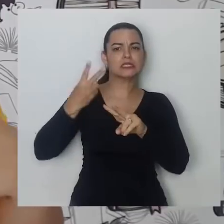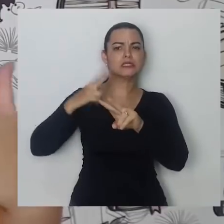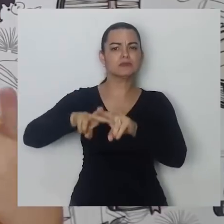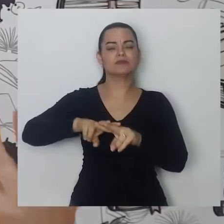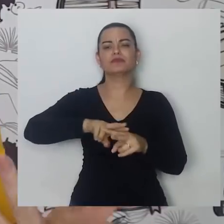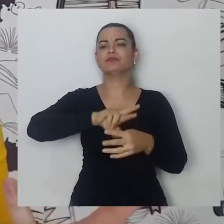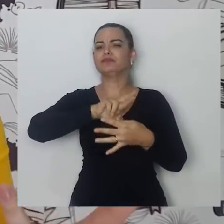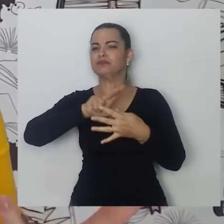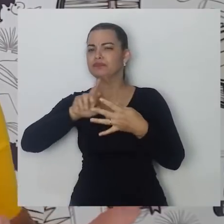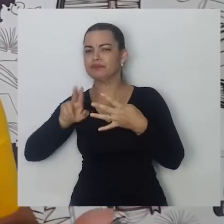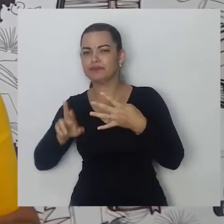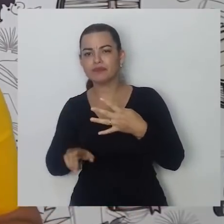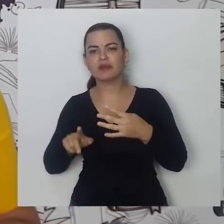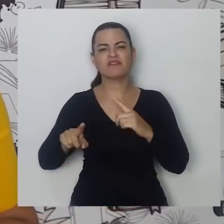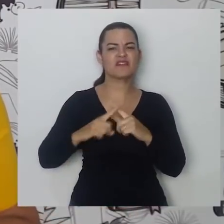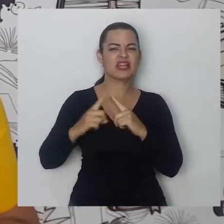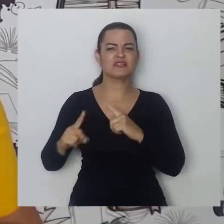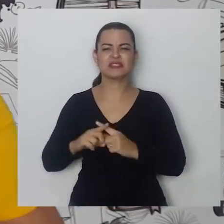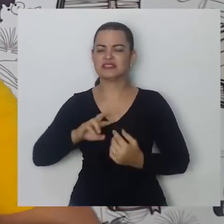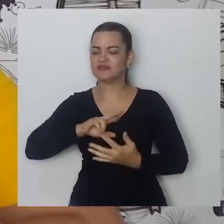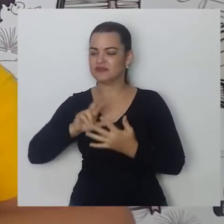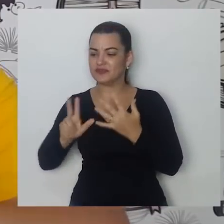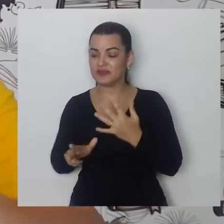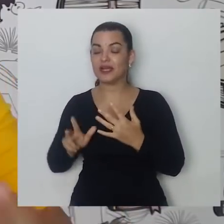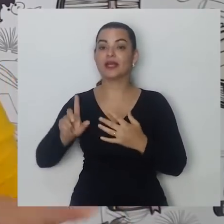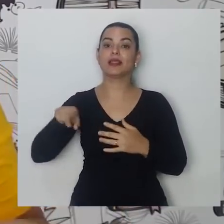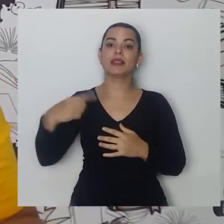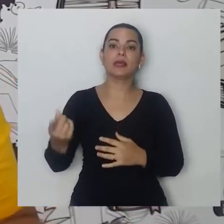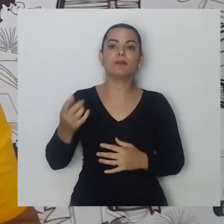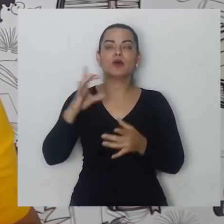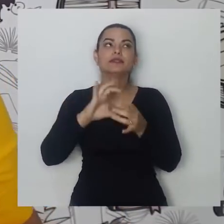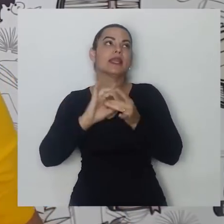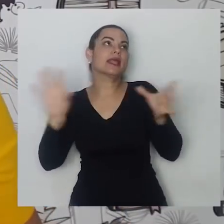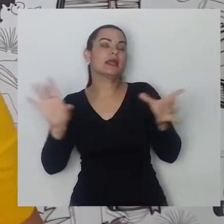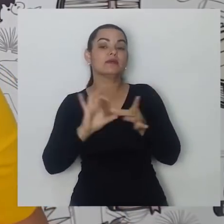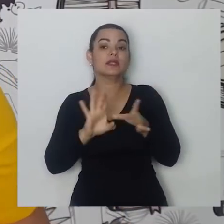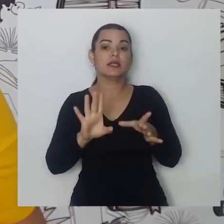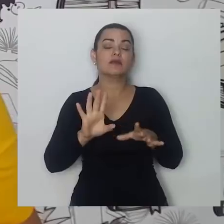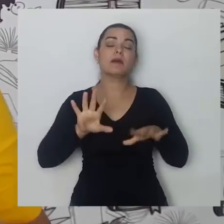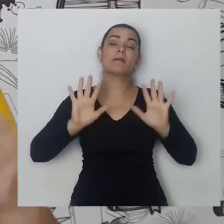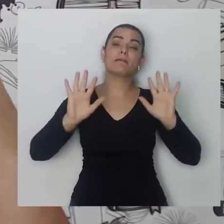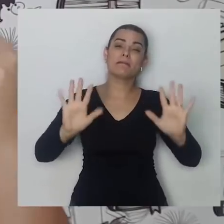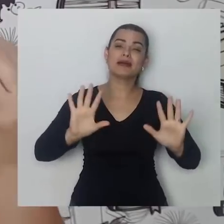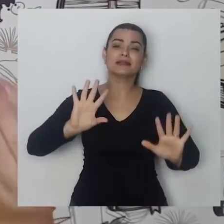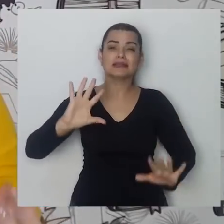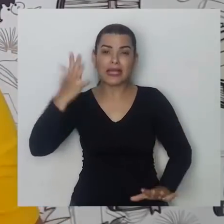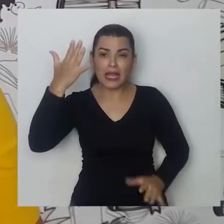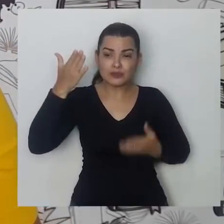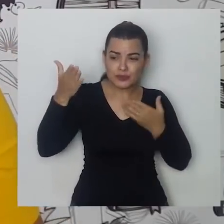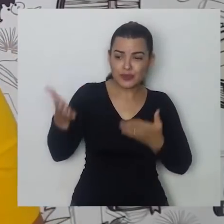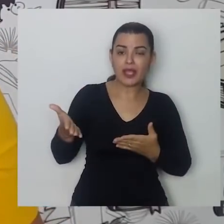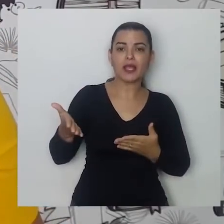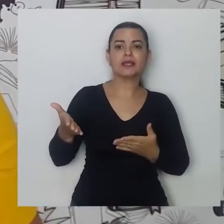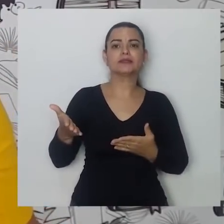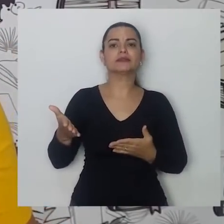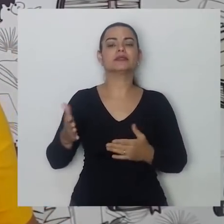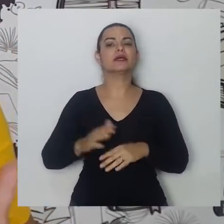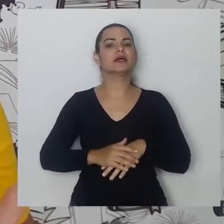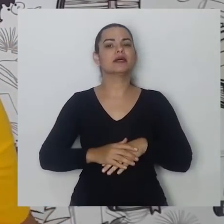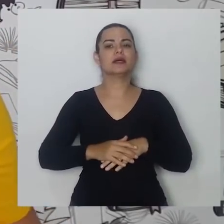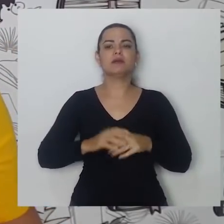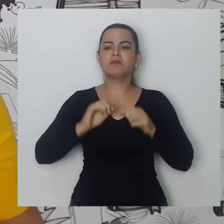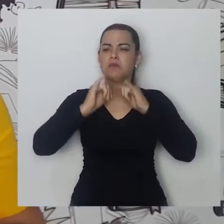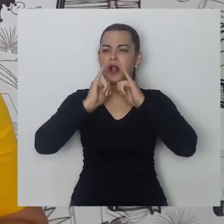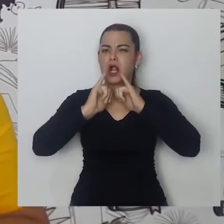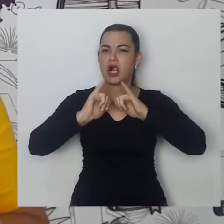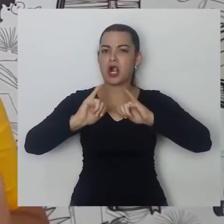vezes, inocentado depois, até que depois de tanta repercussão desse caso, após muitos debates com o